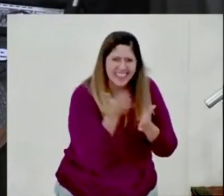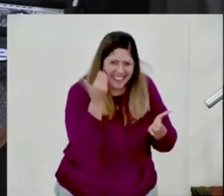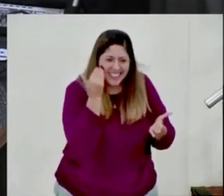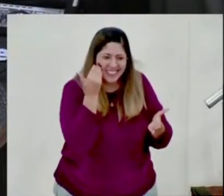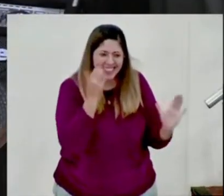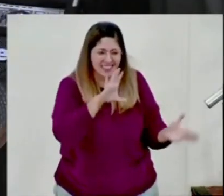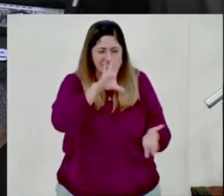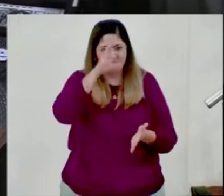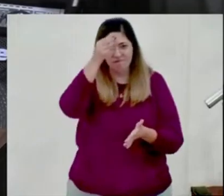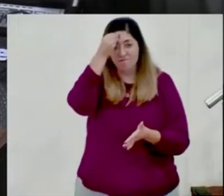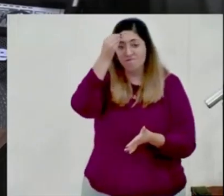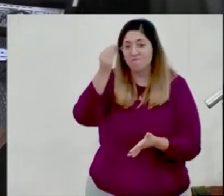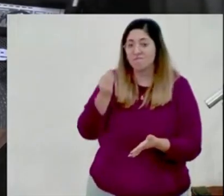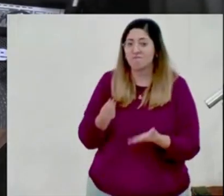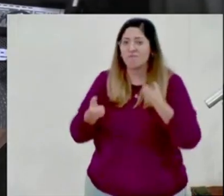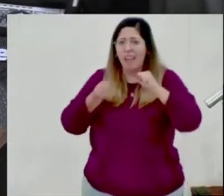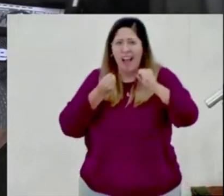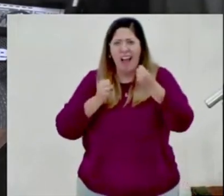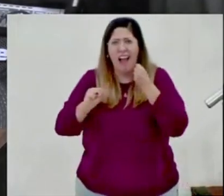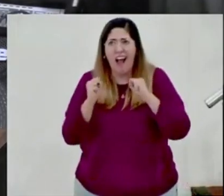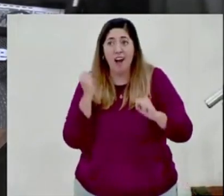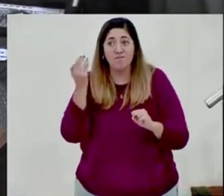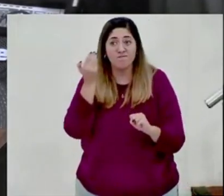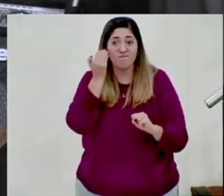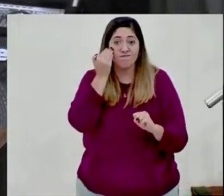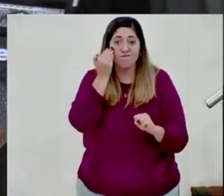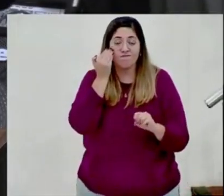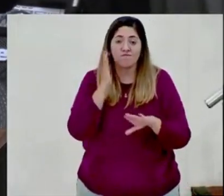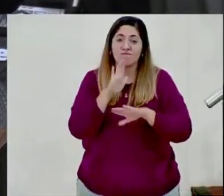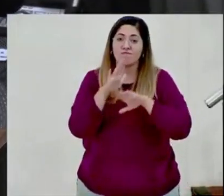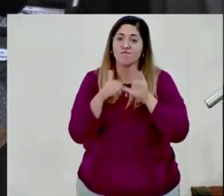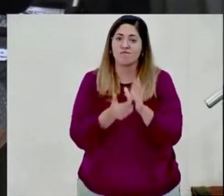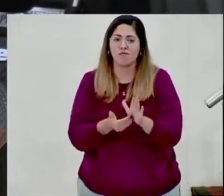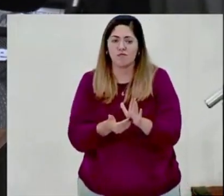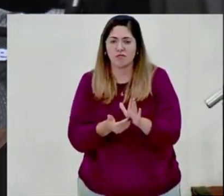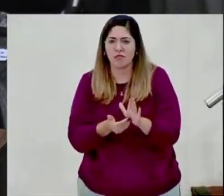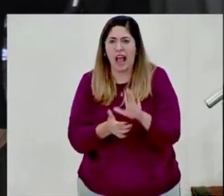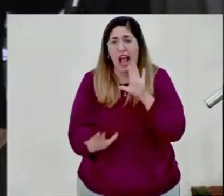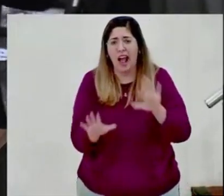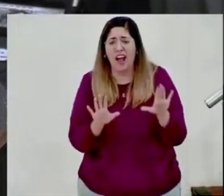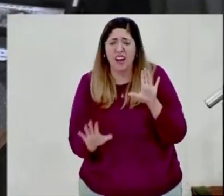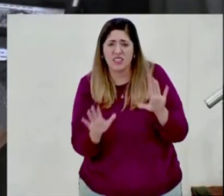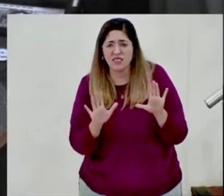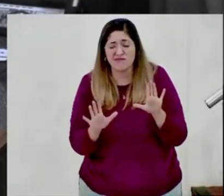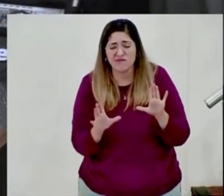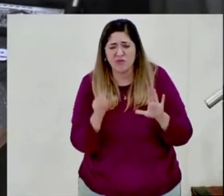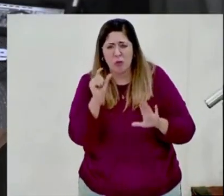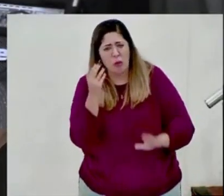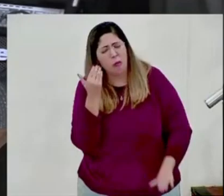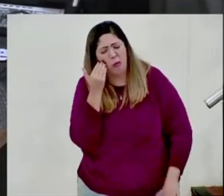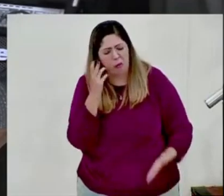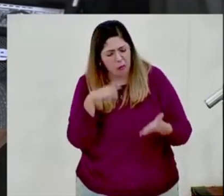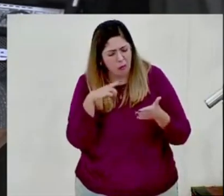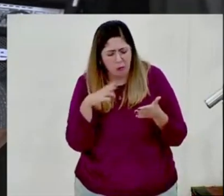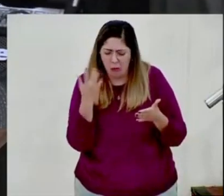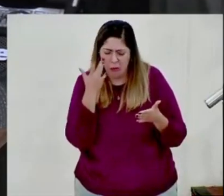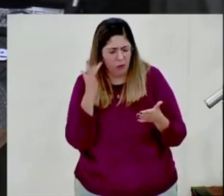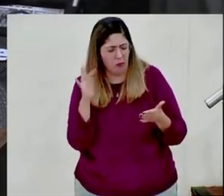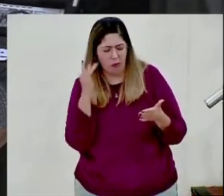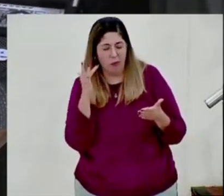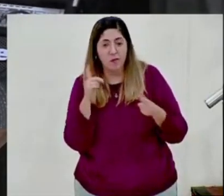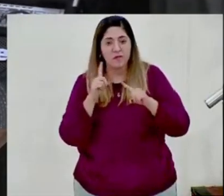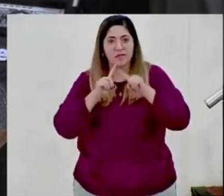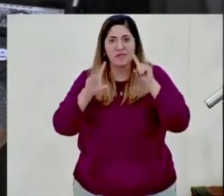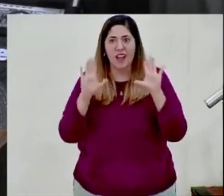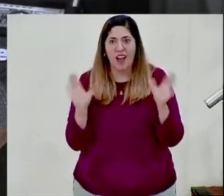está colocando este salmo dentro de um contexto que faz aquilo que era preto e branco ficar colorido. Ganha muito mais intensidade.